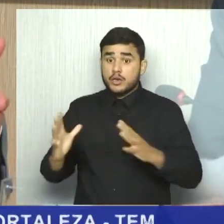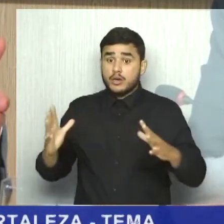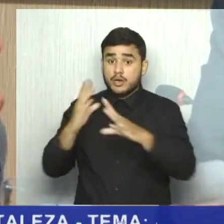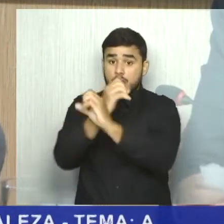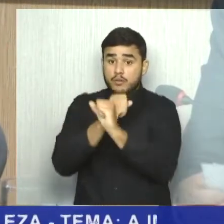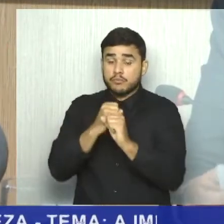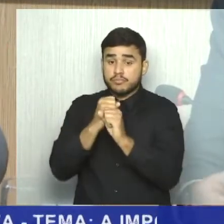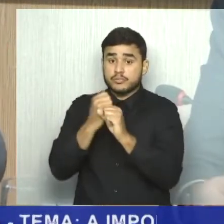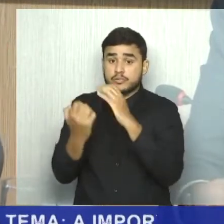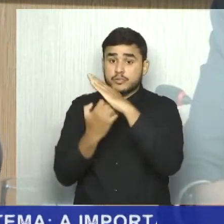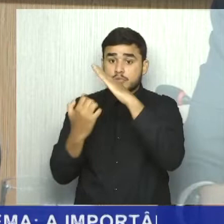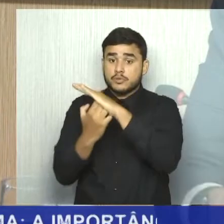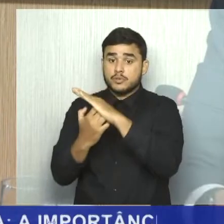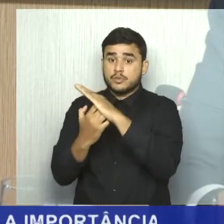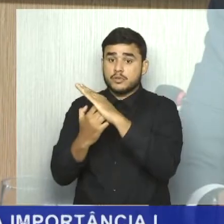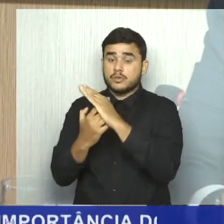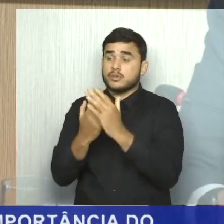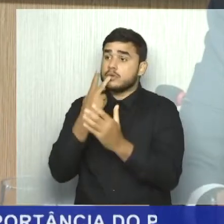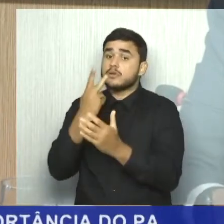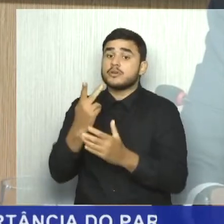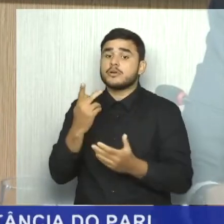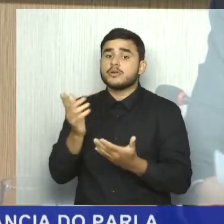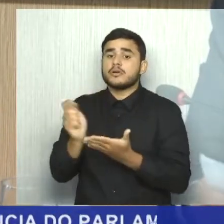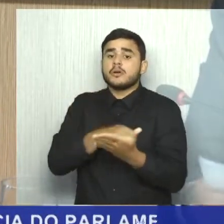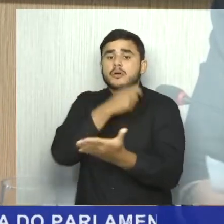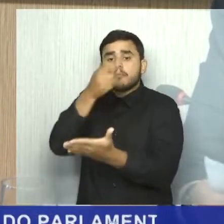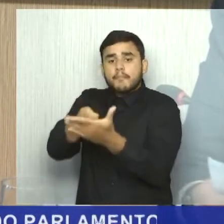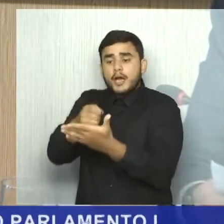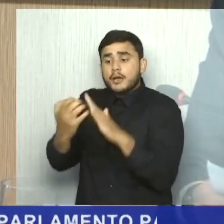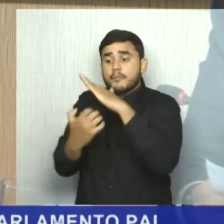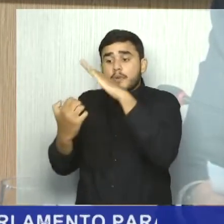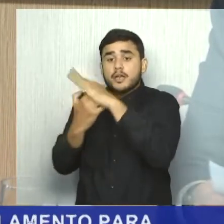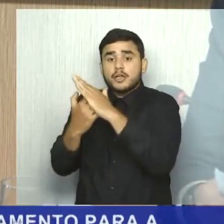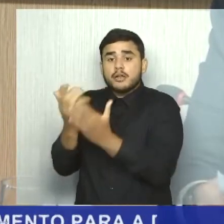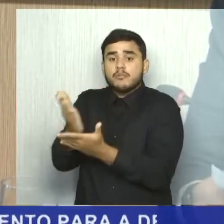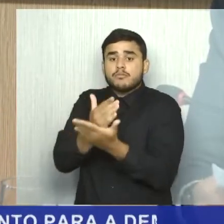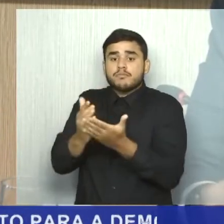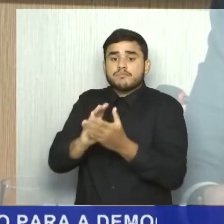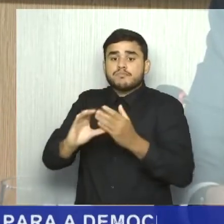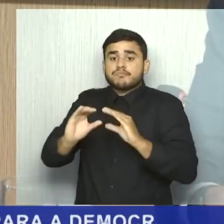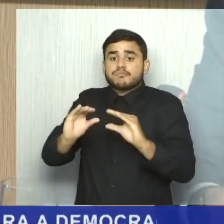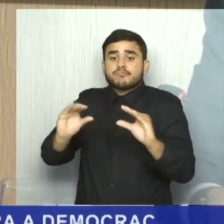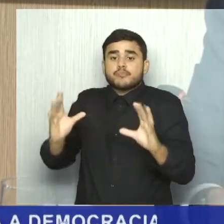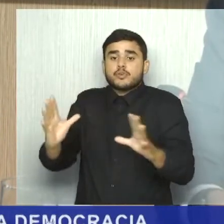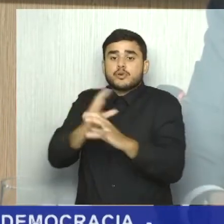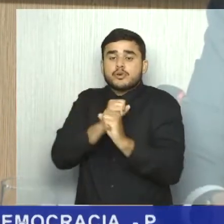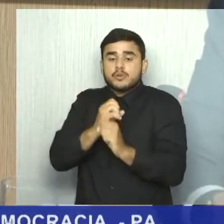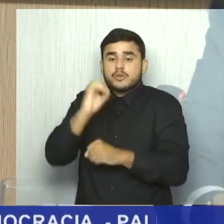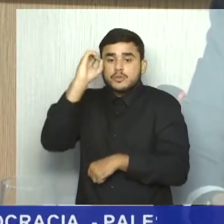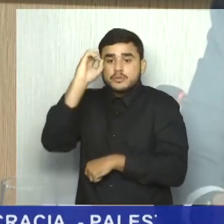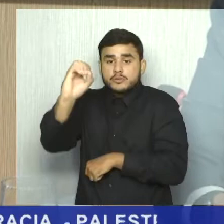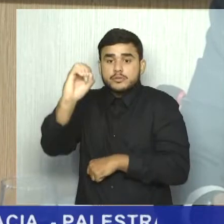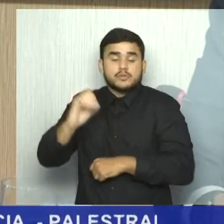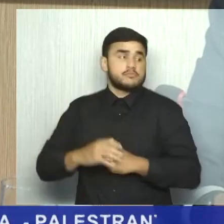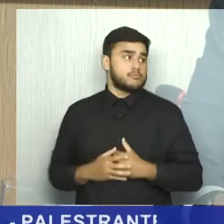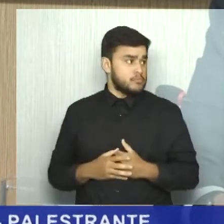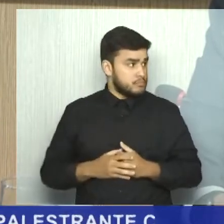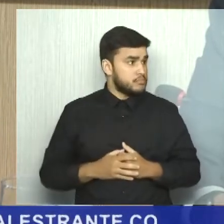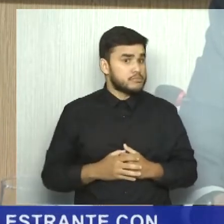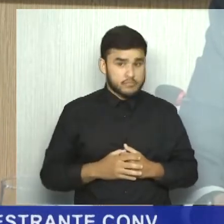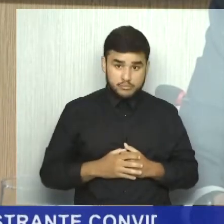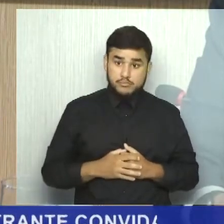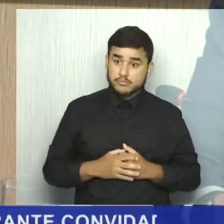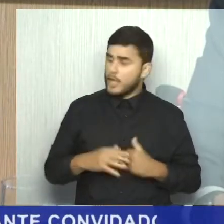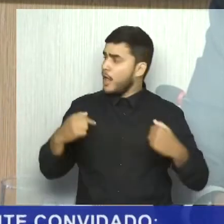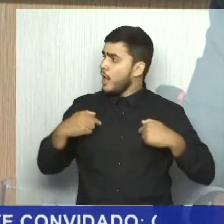renda. Sabe quanto é que paga de imposto de renda, lucros e dividendos empresariais no Brasil? 0. Aí eu